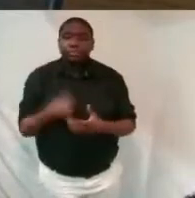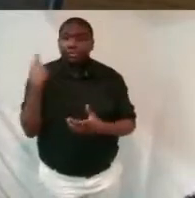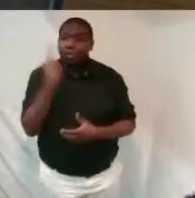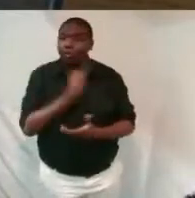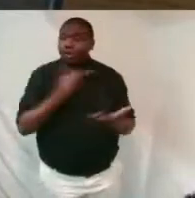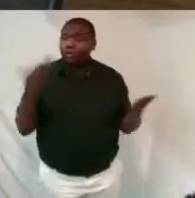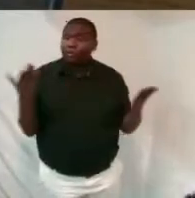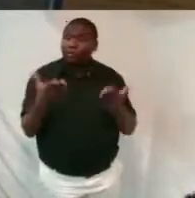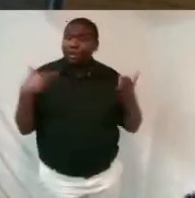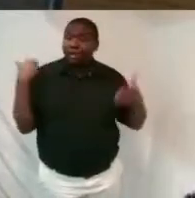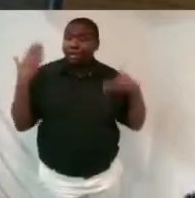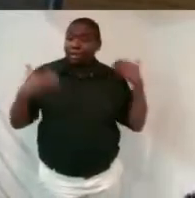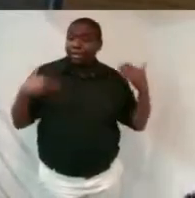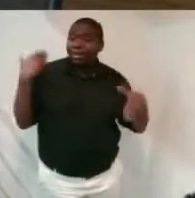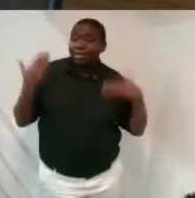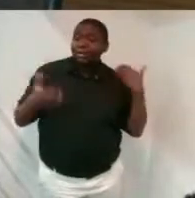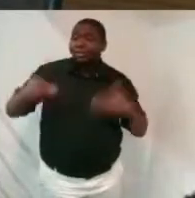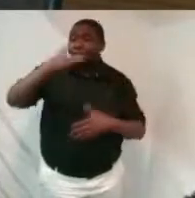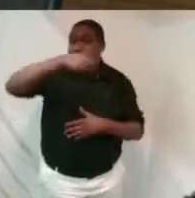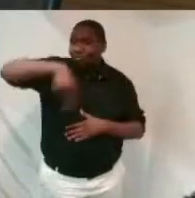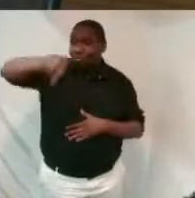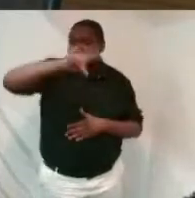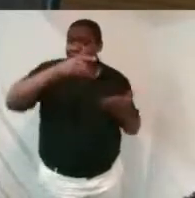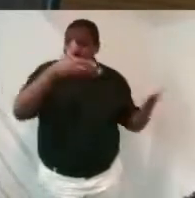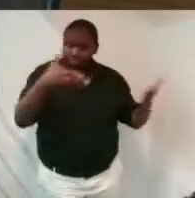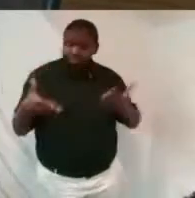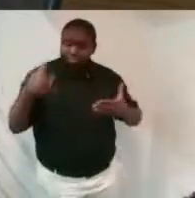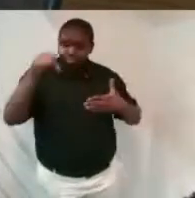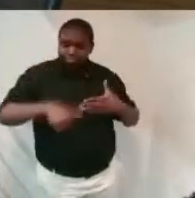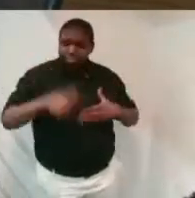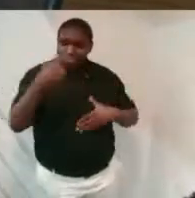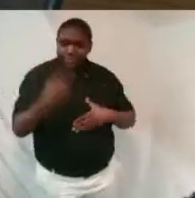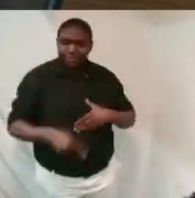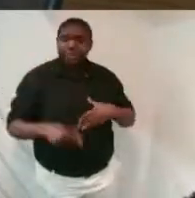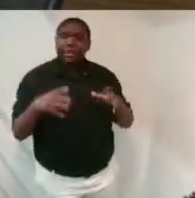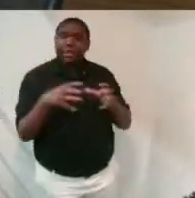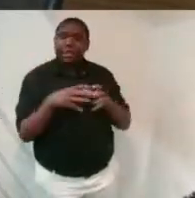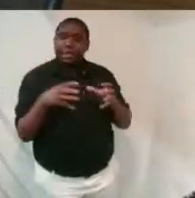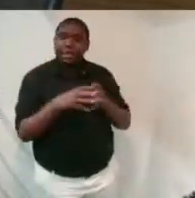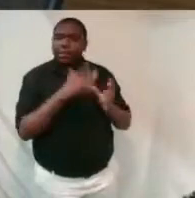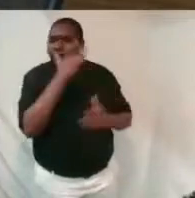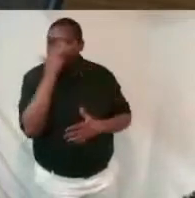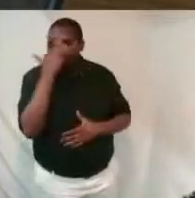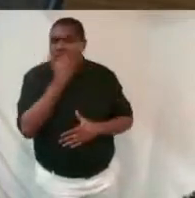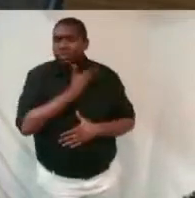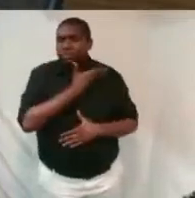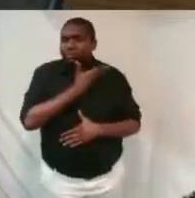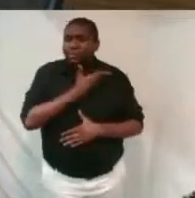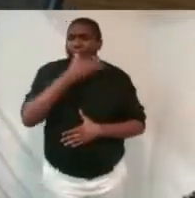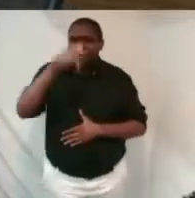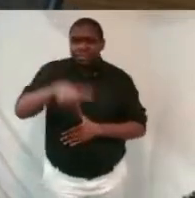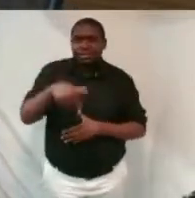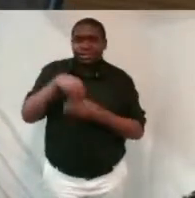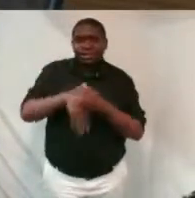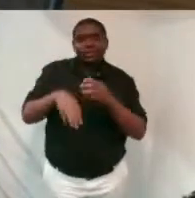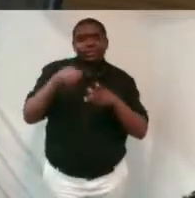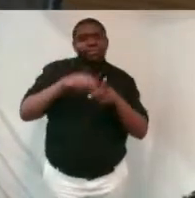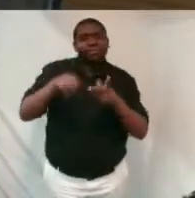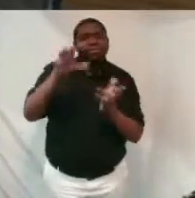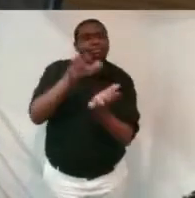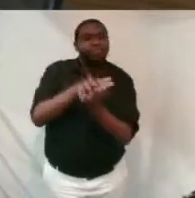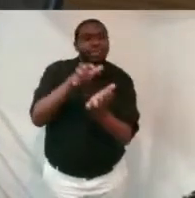com vocês agora, está sendo recebido por você, por toda a sua equipe e por todos os seus colegas do Ministério Público do